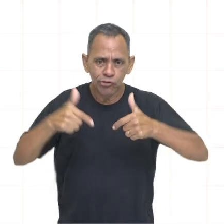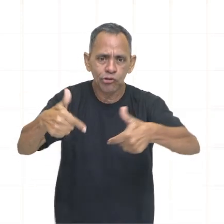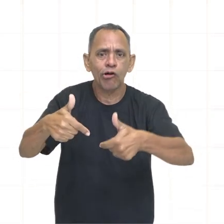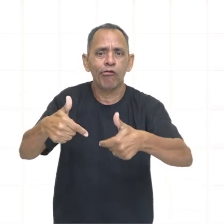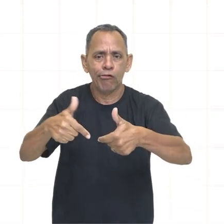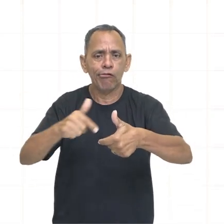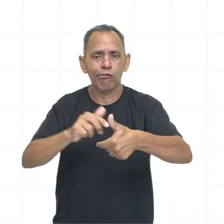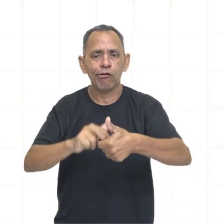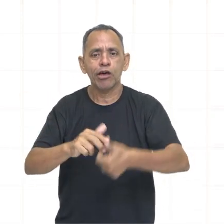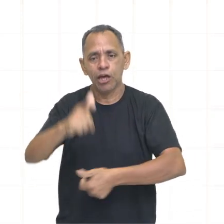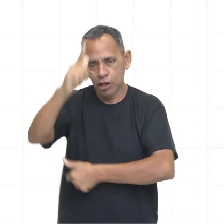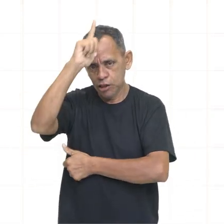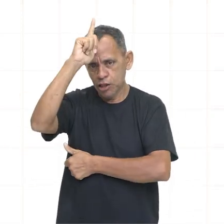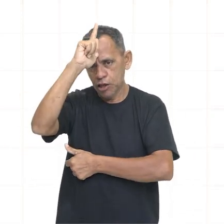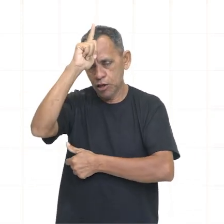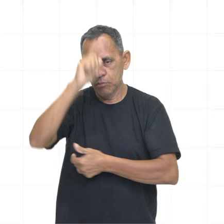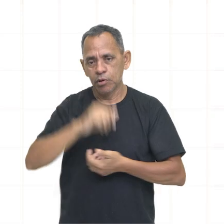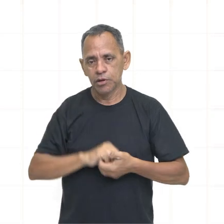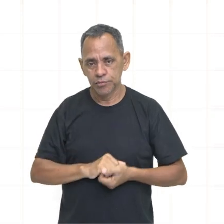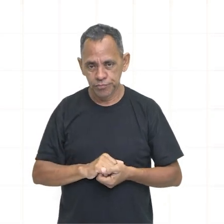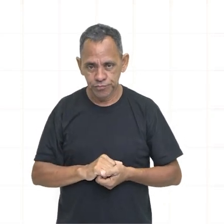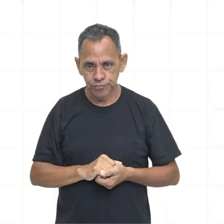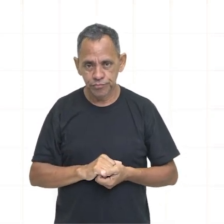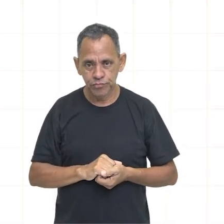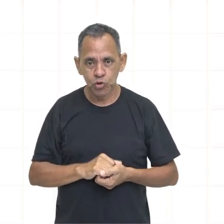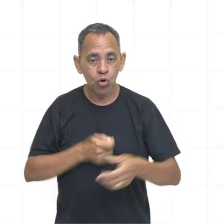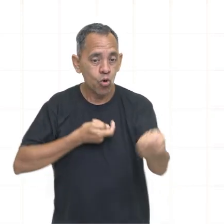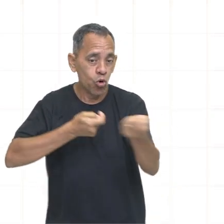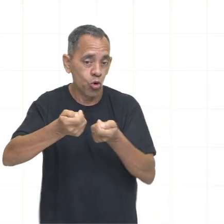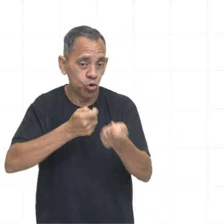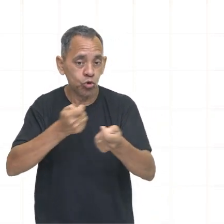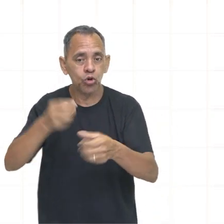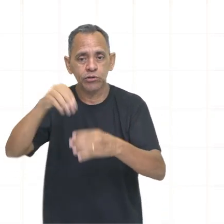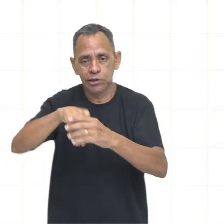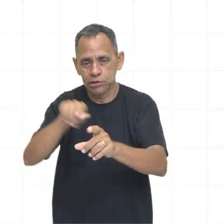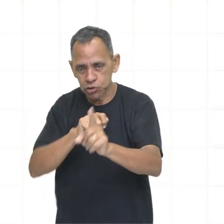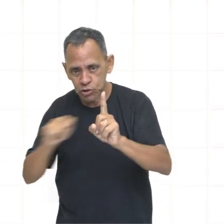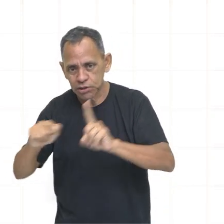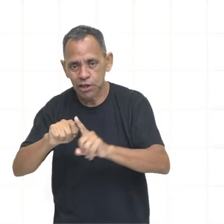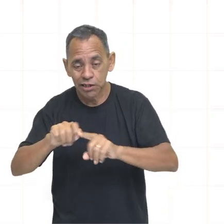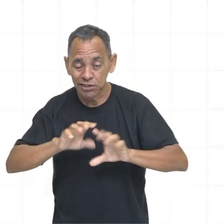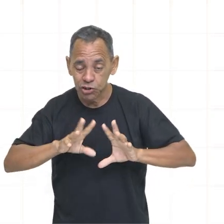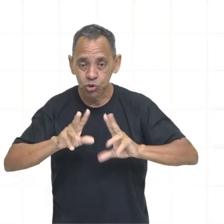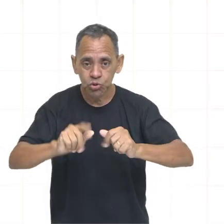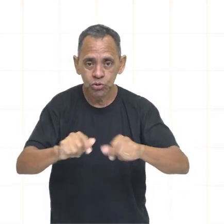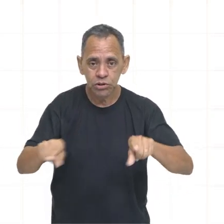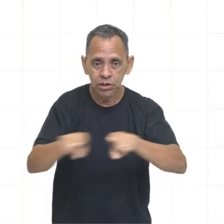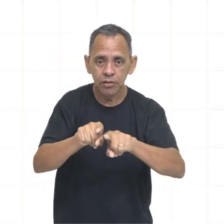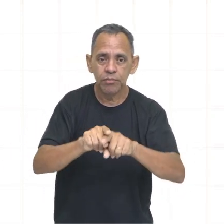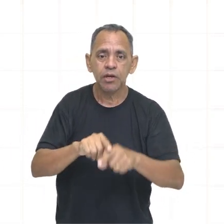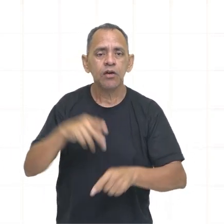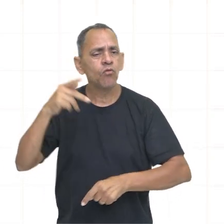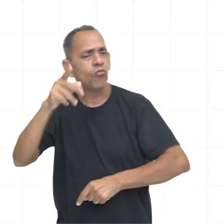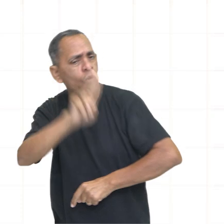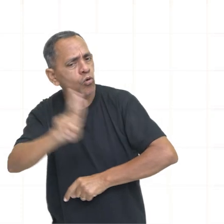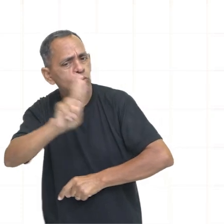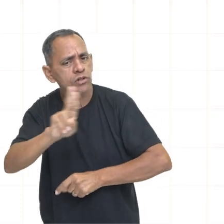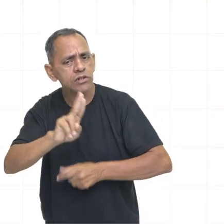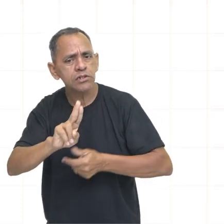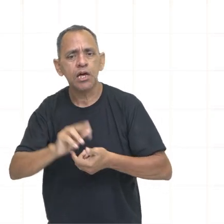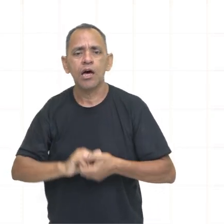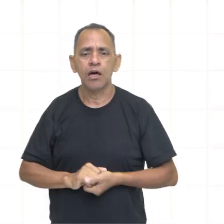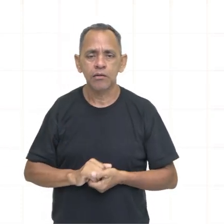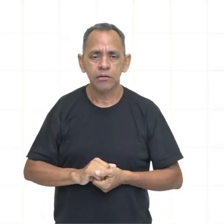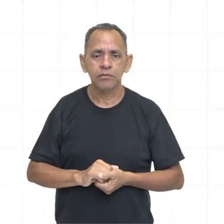o controle total sobre a sociedade. E para isso eles vão utilizar meios políticos, meios